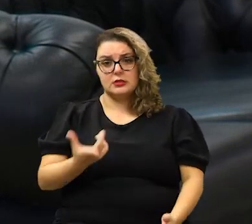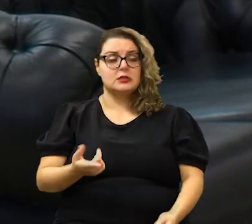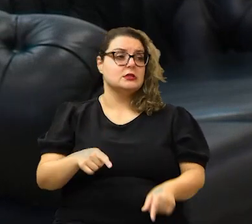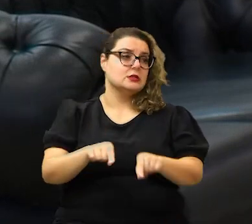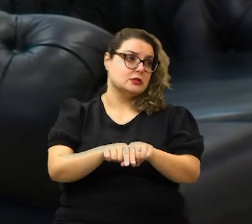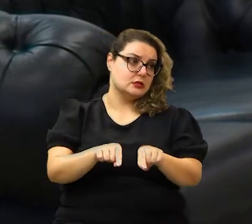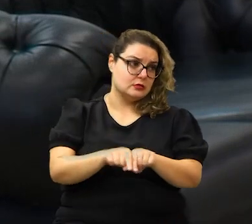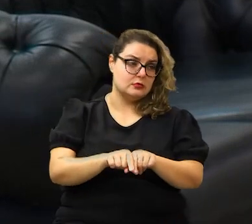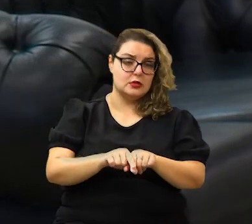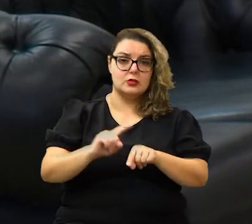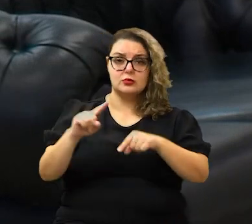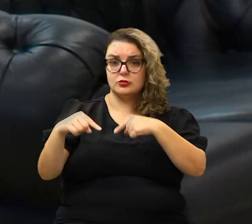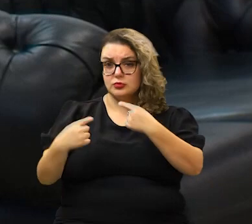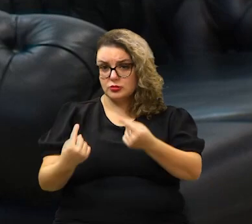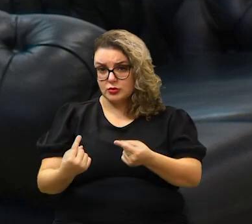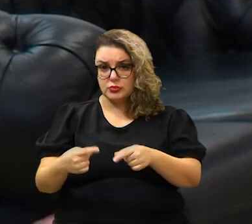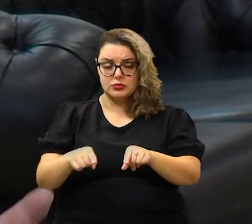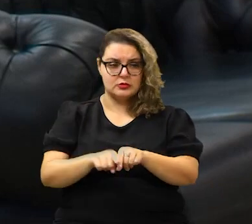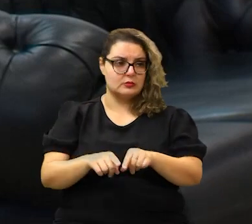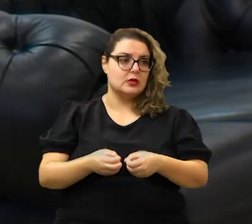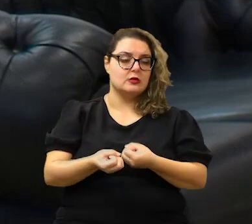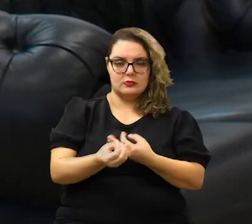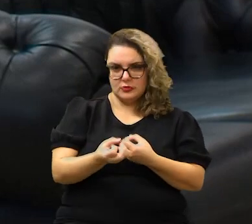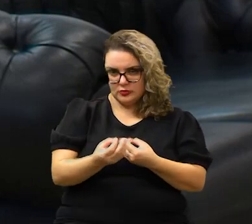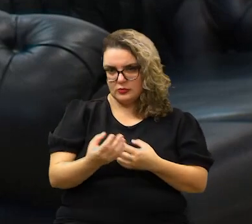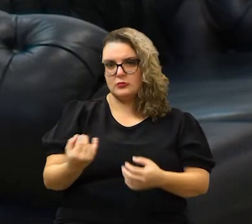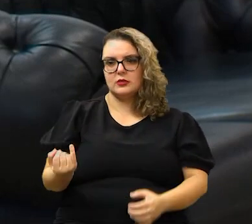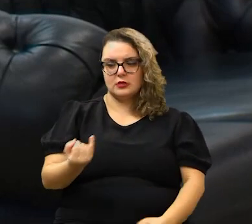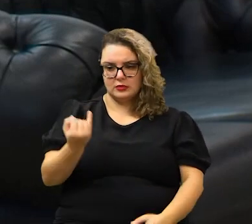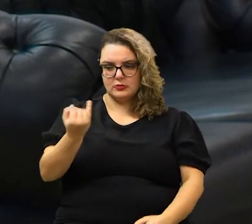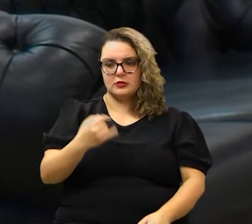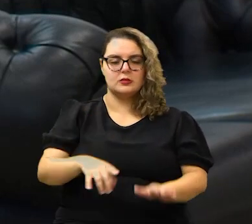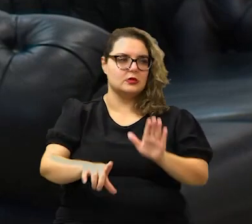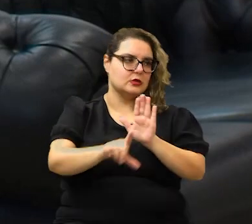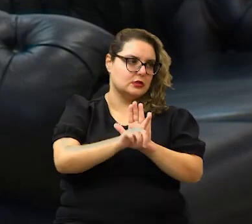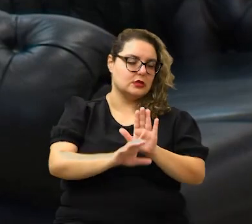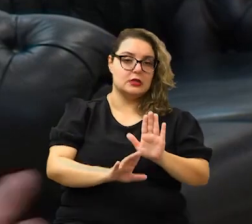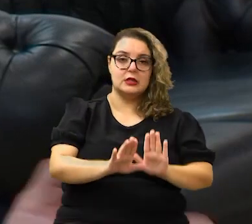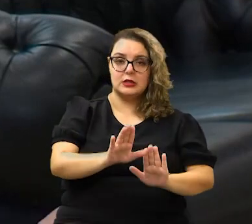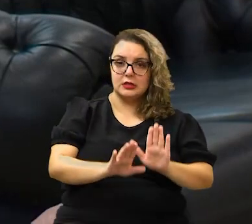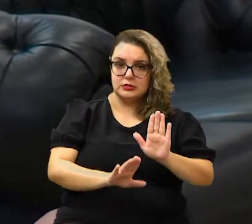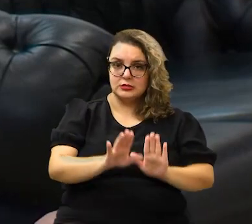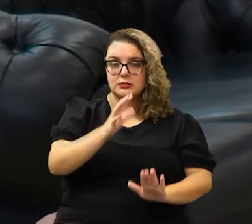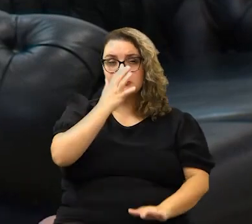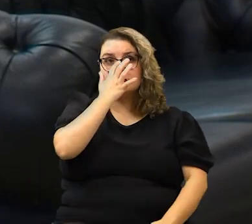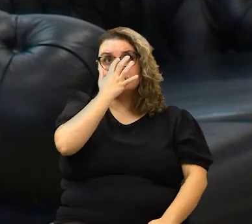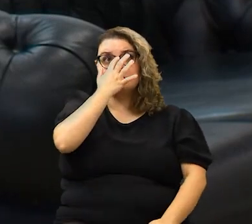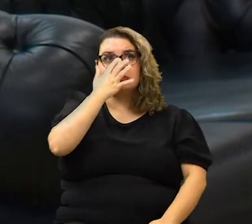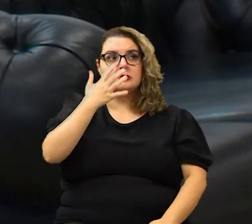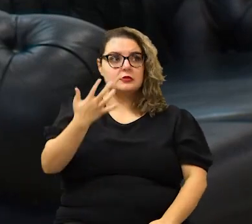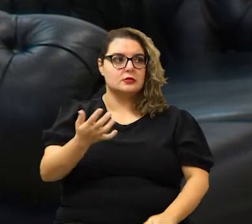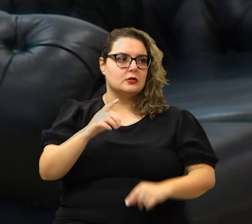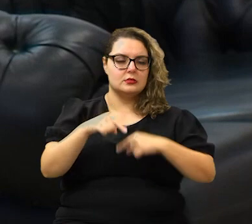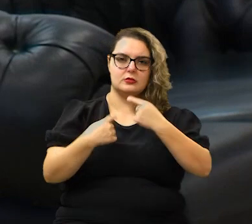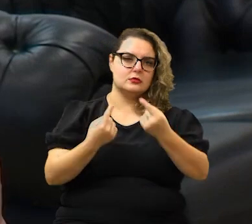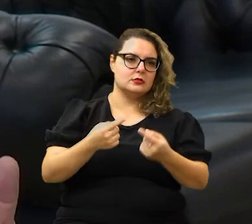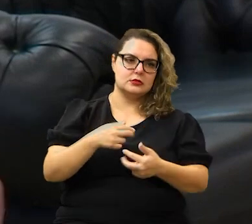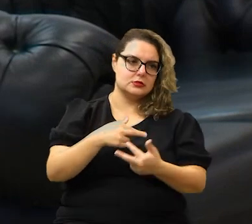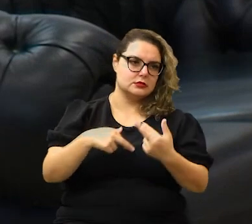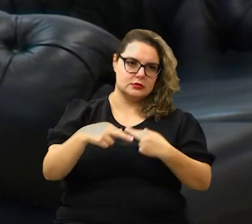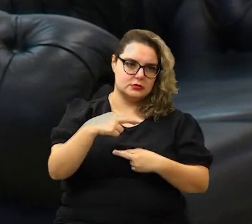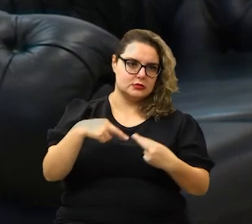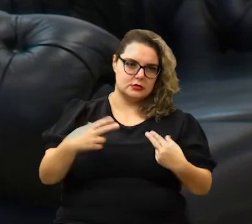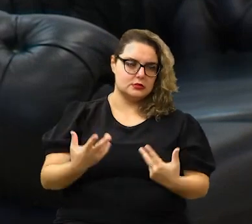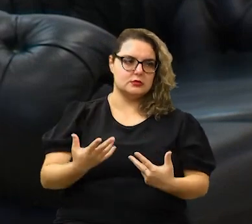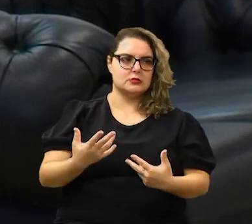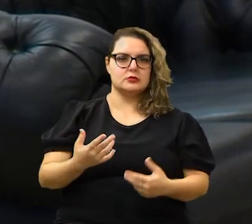consequências. Mas, além disso, os outros também trouxeram informações importantes da lei de licitação, as